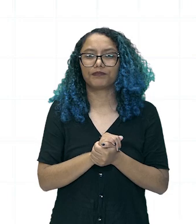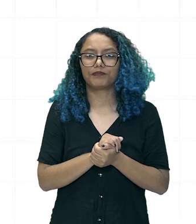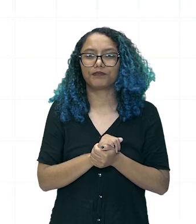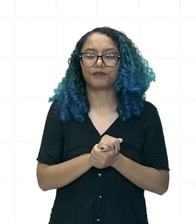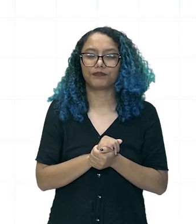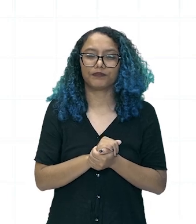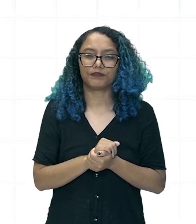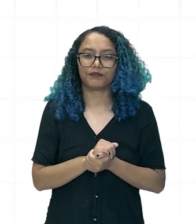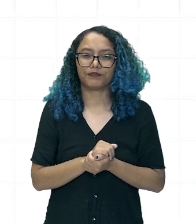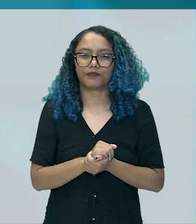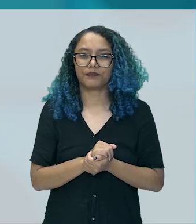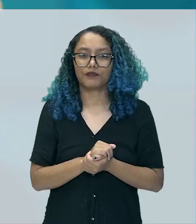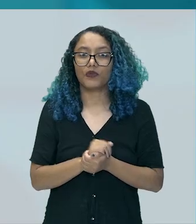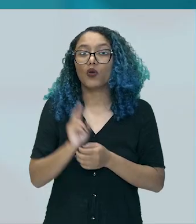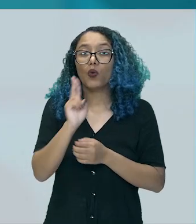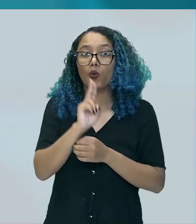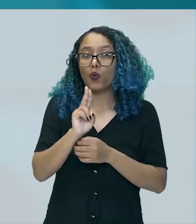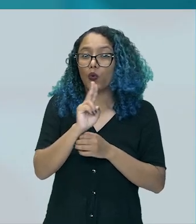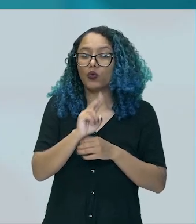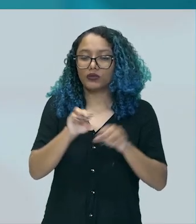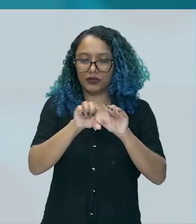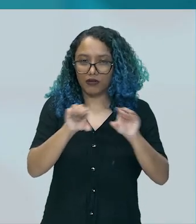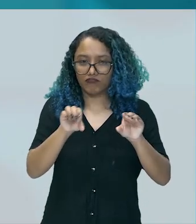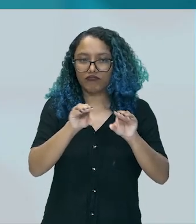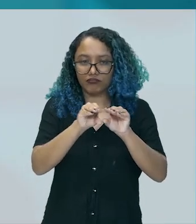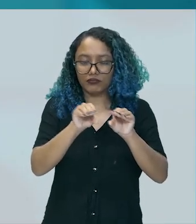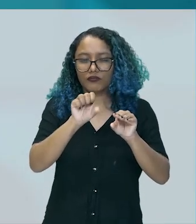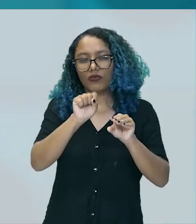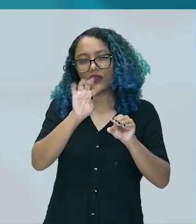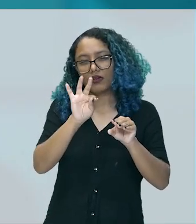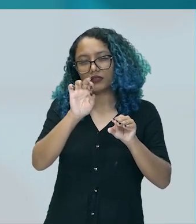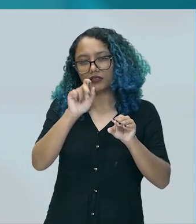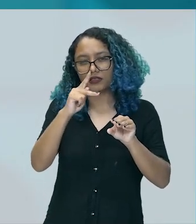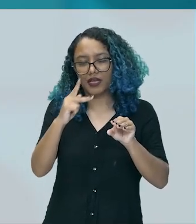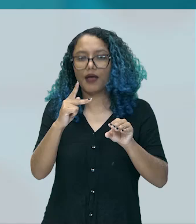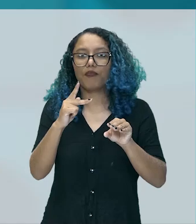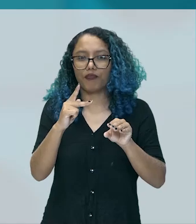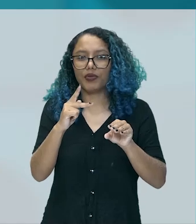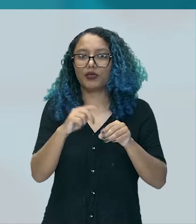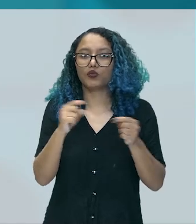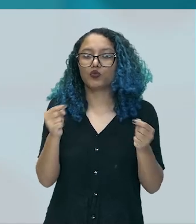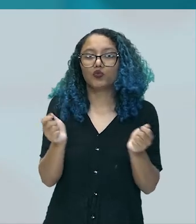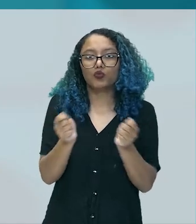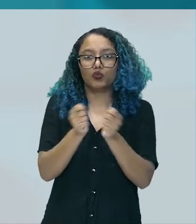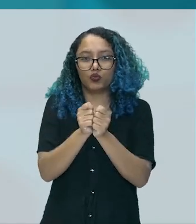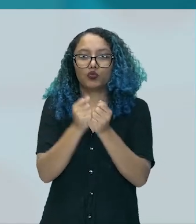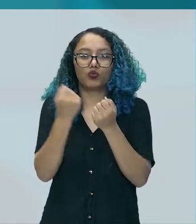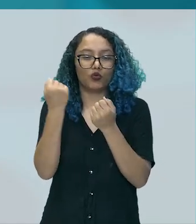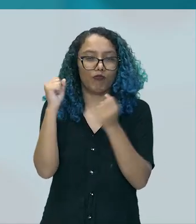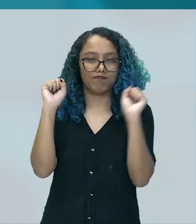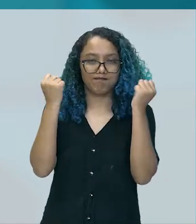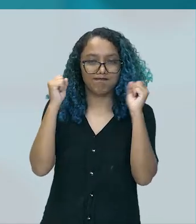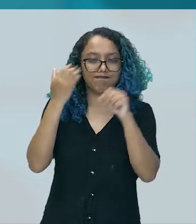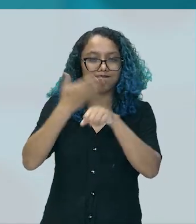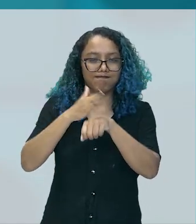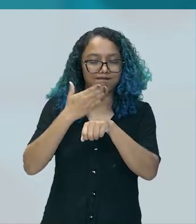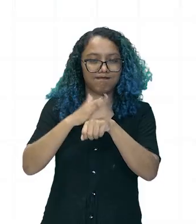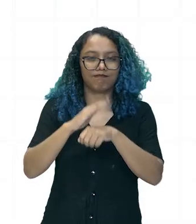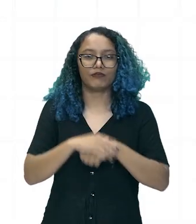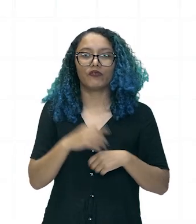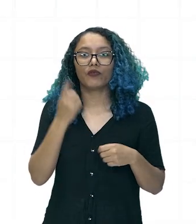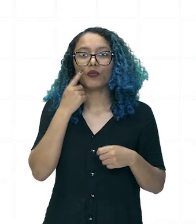tá? O Step ele tem uma história muito interessante. Ele foi idealizado pela instrutora Jean Miller.